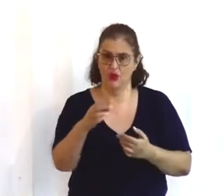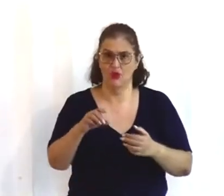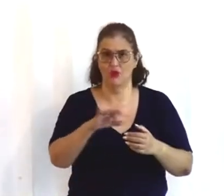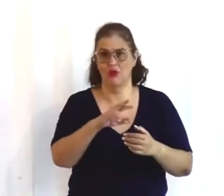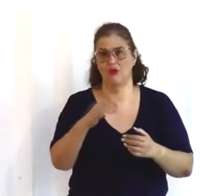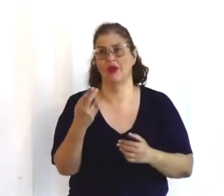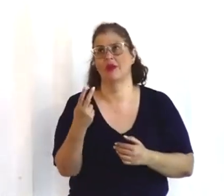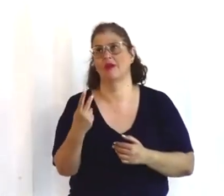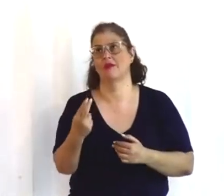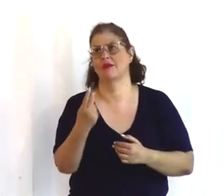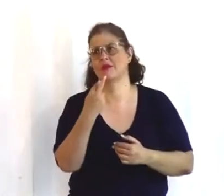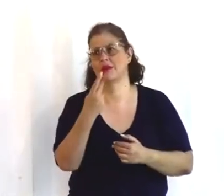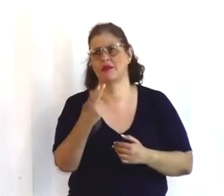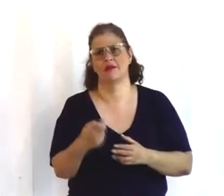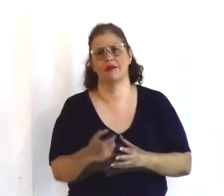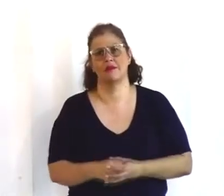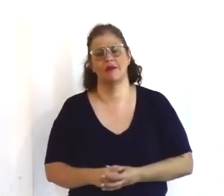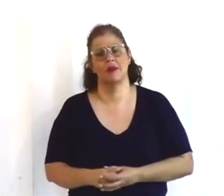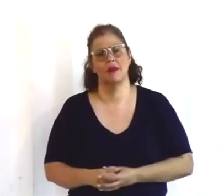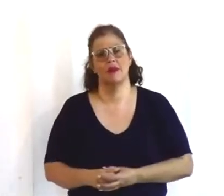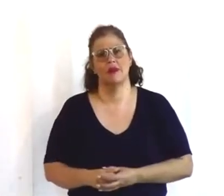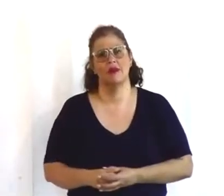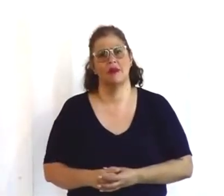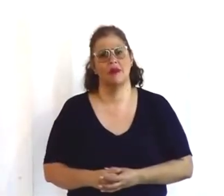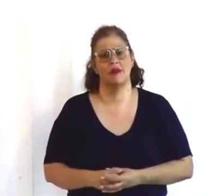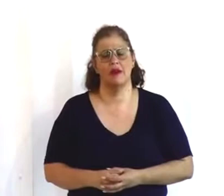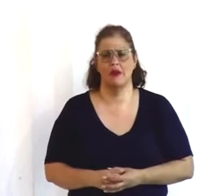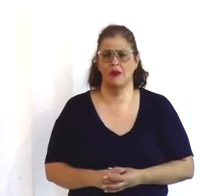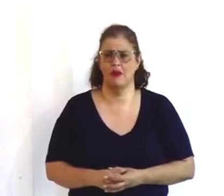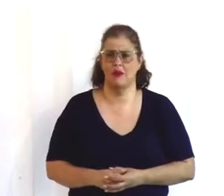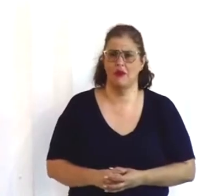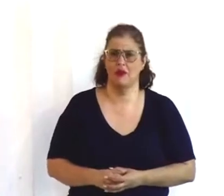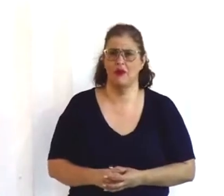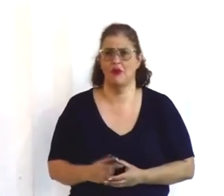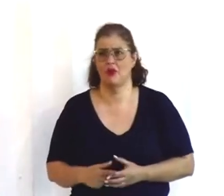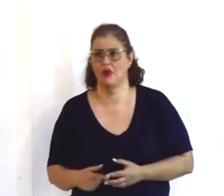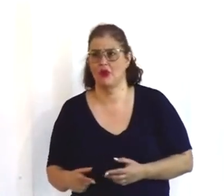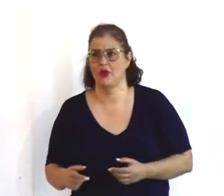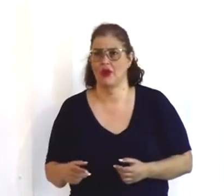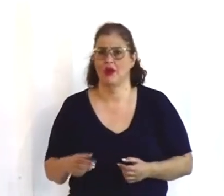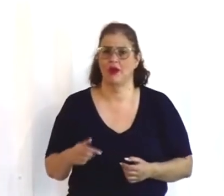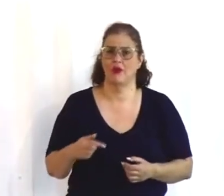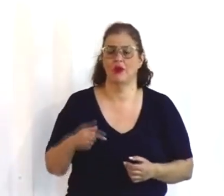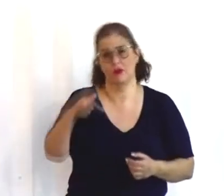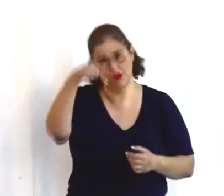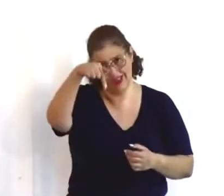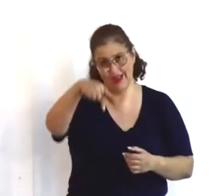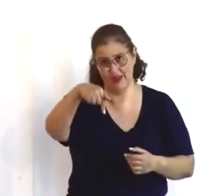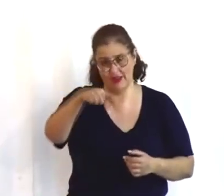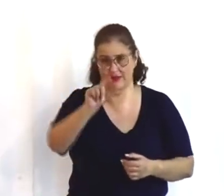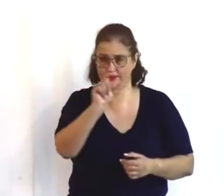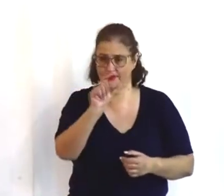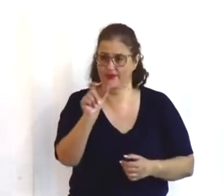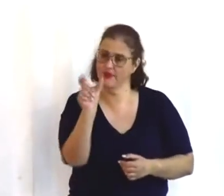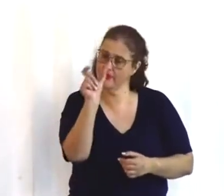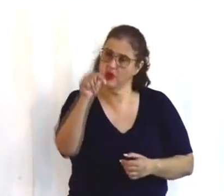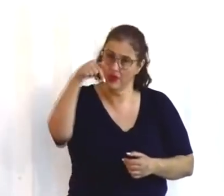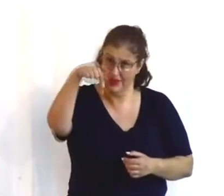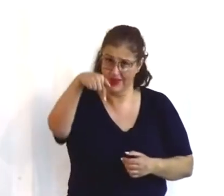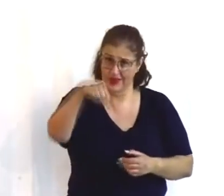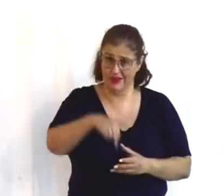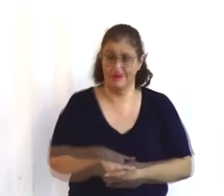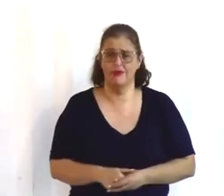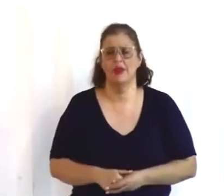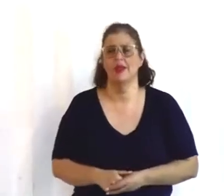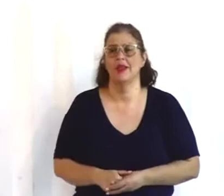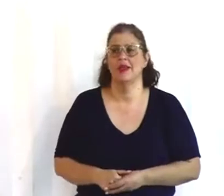motivo de estudo, melhor dizendo. O 7, por exemplo, nos faz lembrar um número inteiro, um número da perfeição. Eu gosto muito de dizer que as pessoas